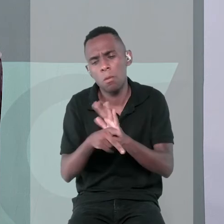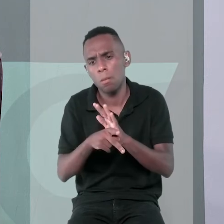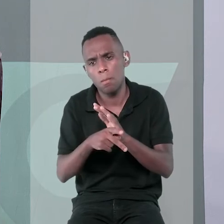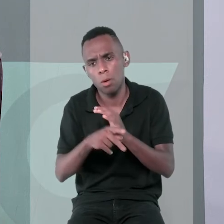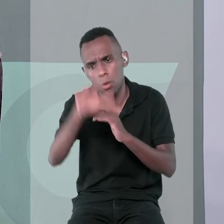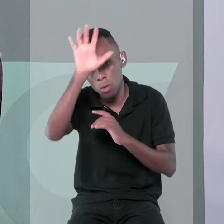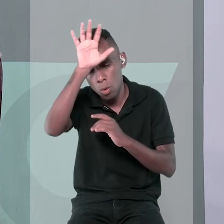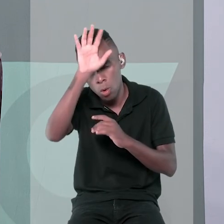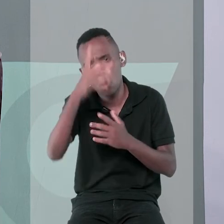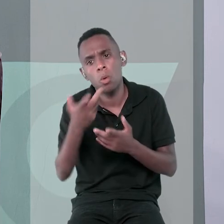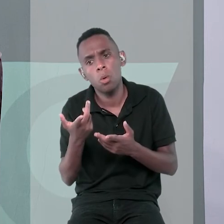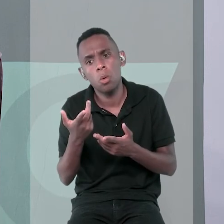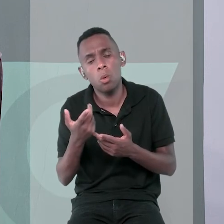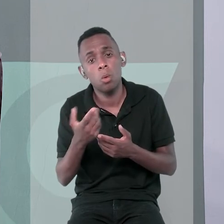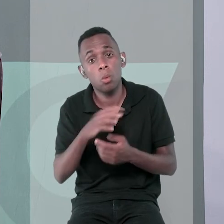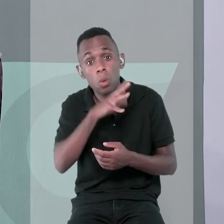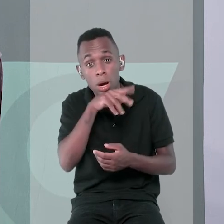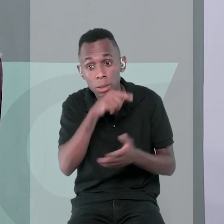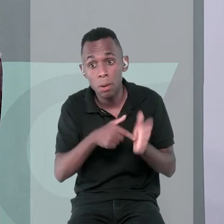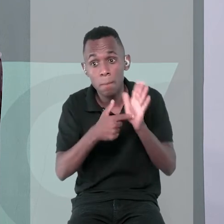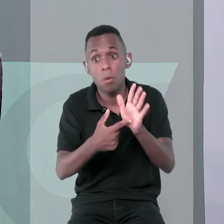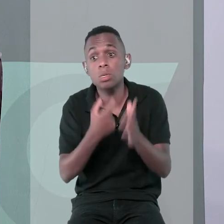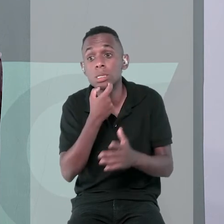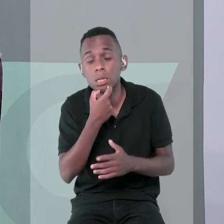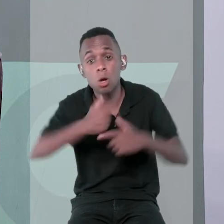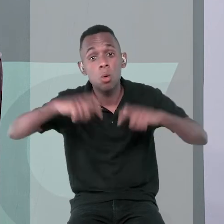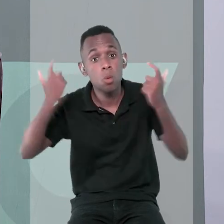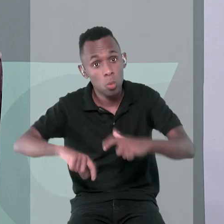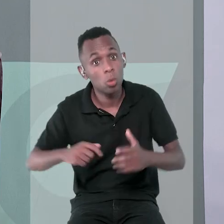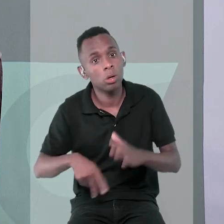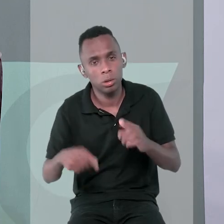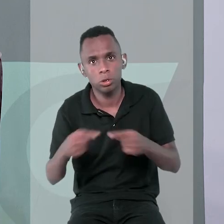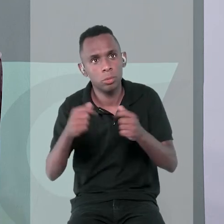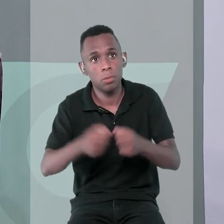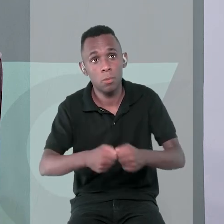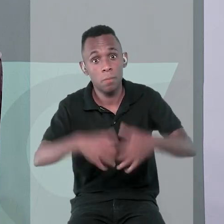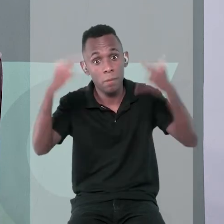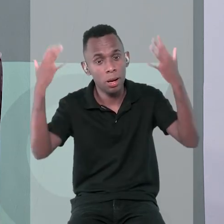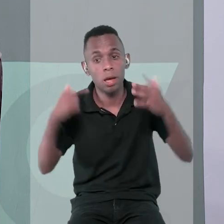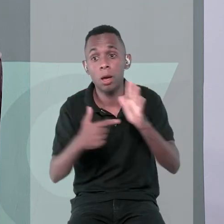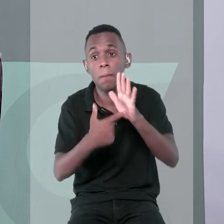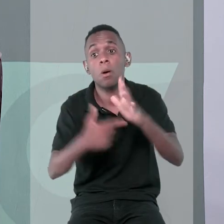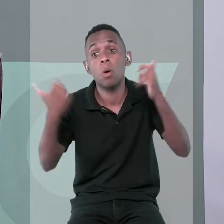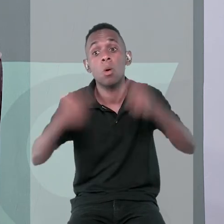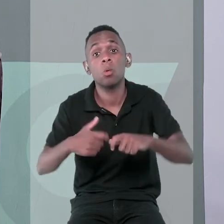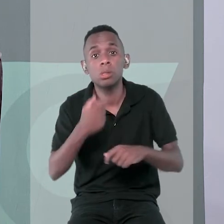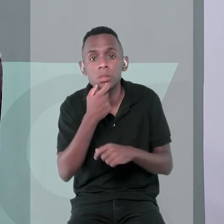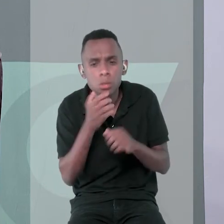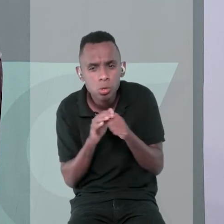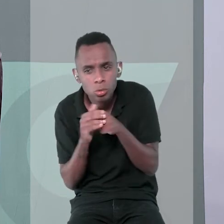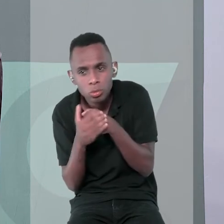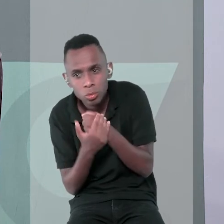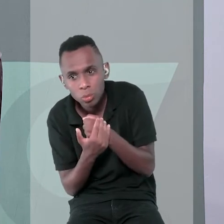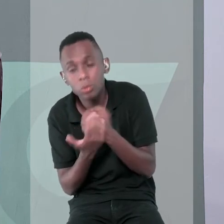animal, delata a posição dos ingleses. Isso é até considerado um milagre da Joana d'Arc. E mostra onde é que os ingleses estavam